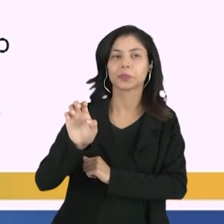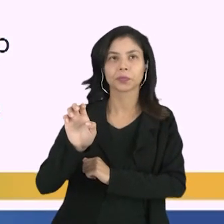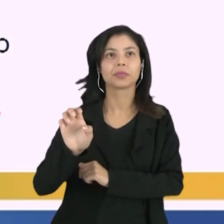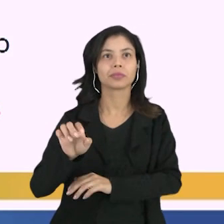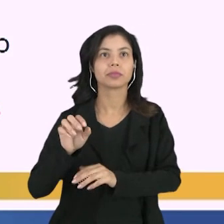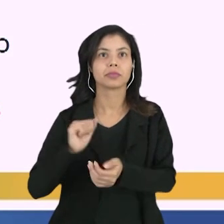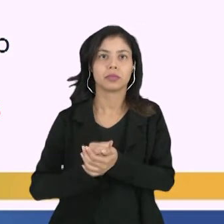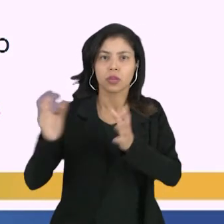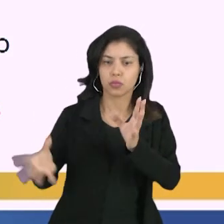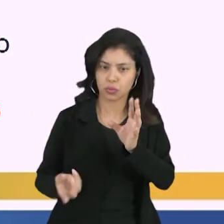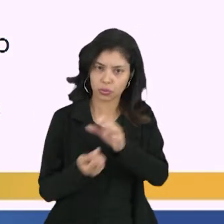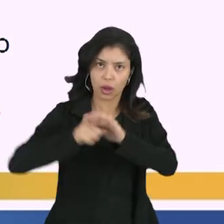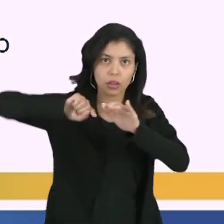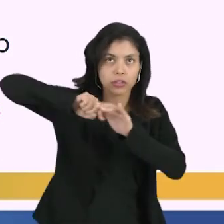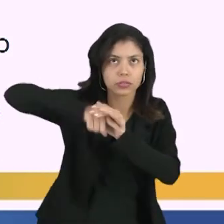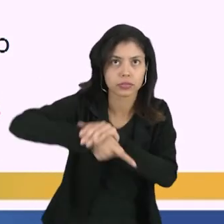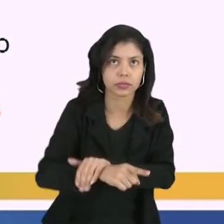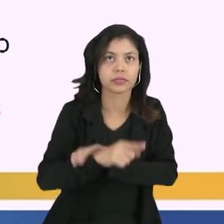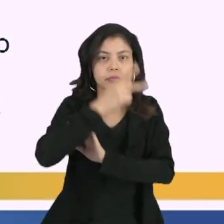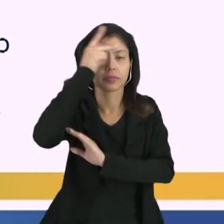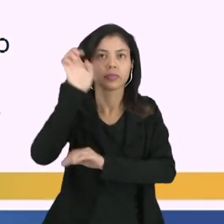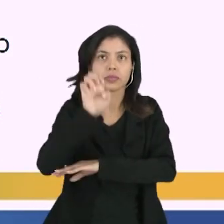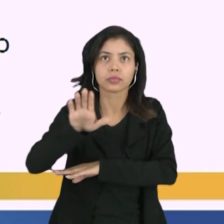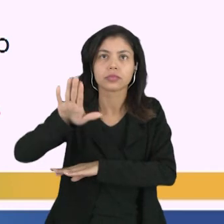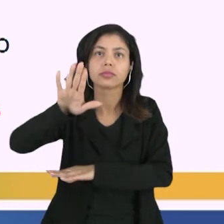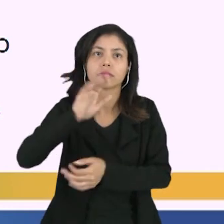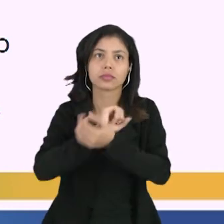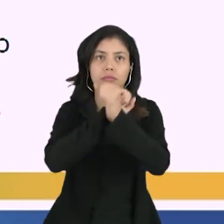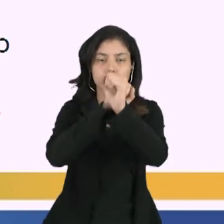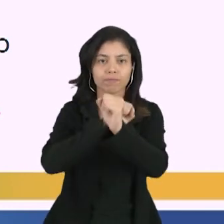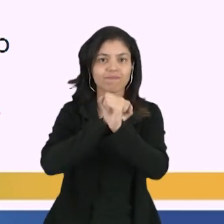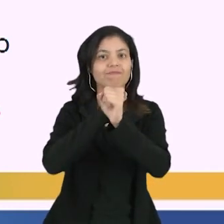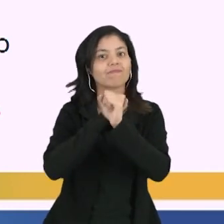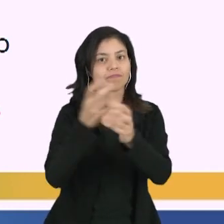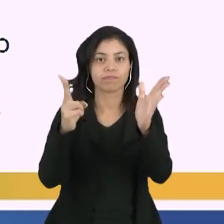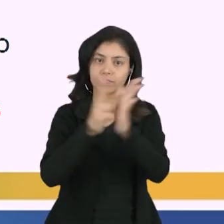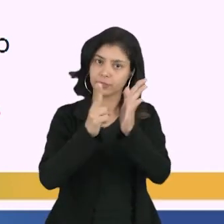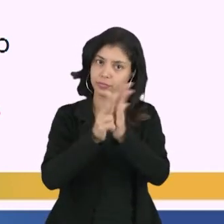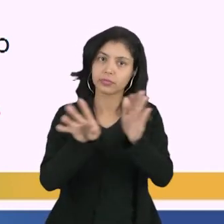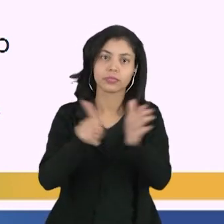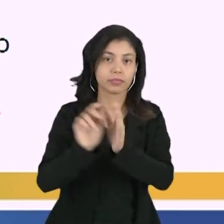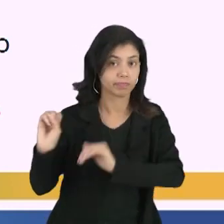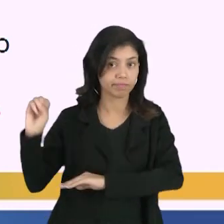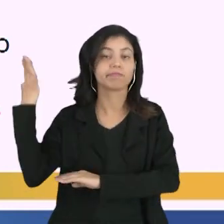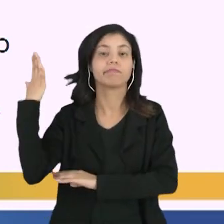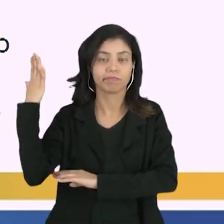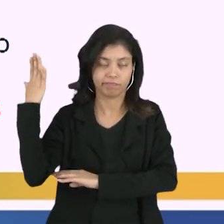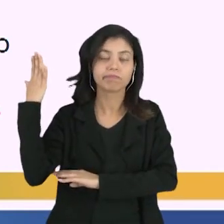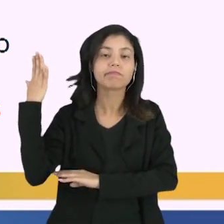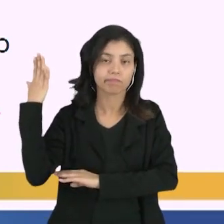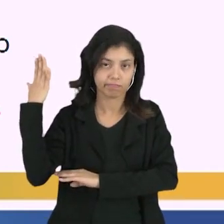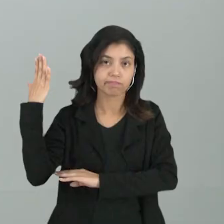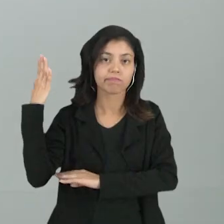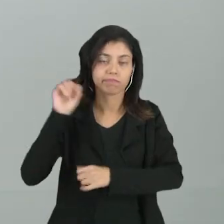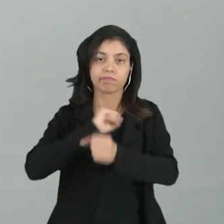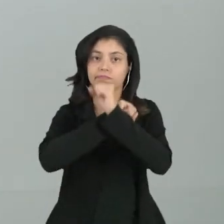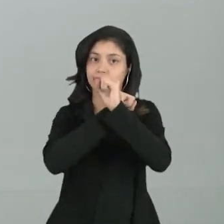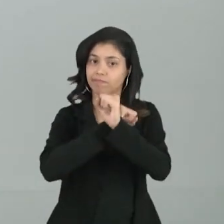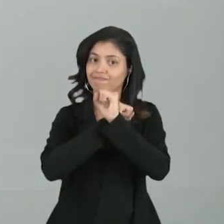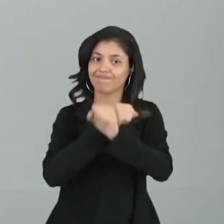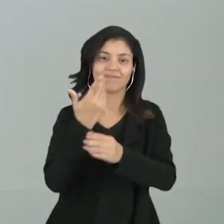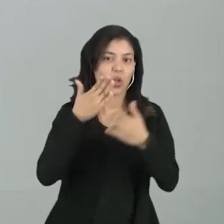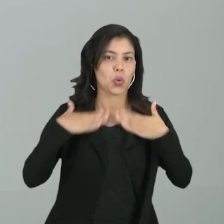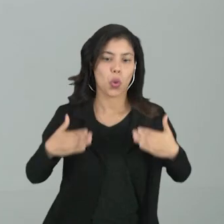epidemias introduzidas pelo invasor e, claro, essa escravização dos indígenas que acontece, né? O indígena aí, ele não tinha o